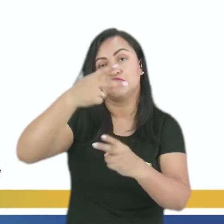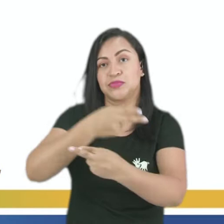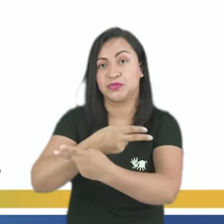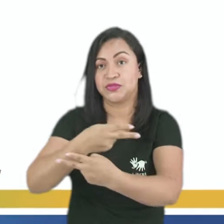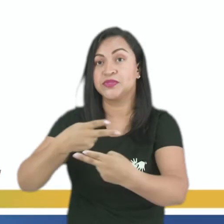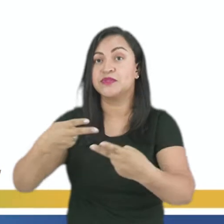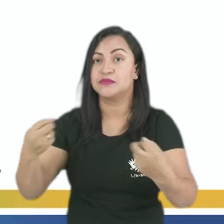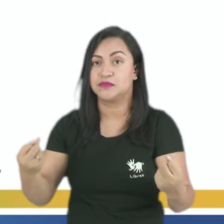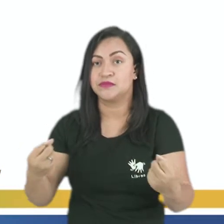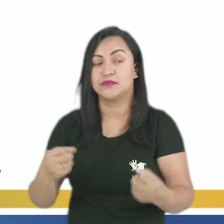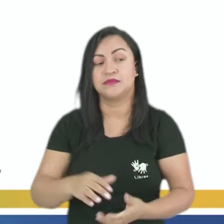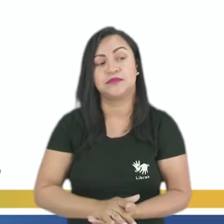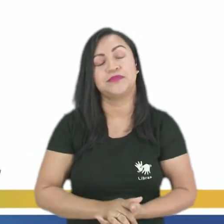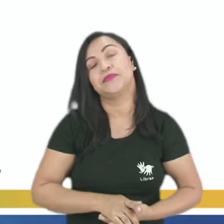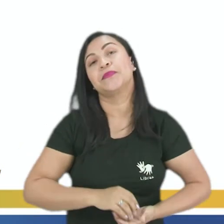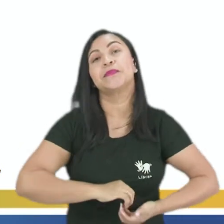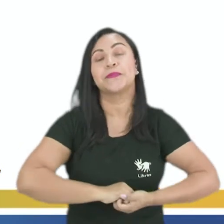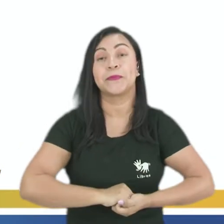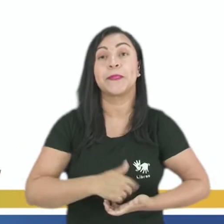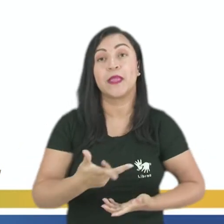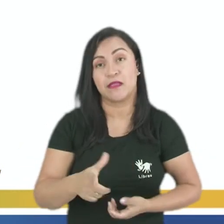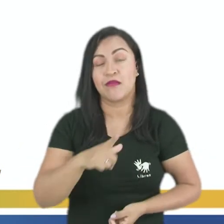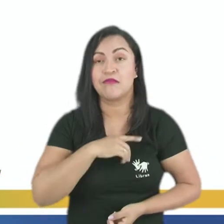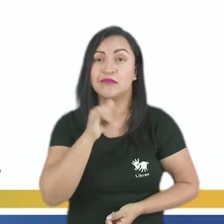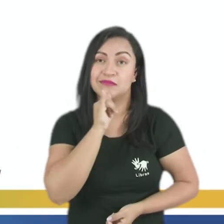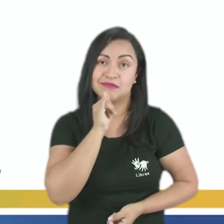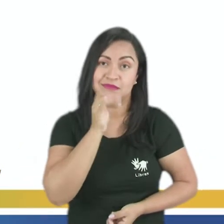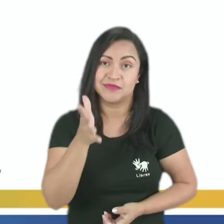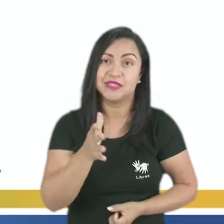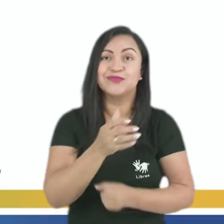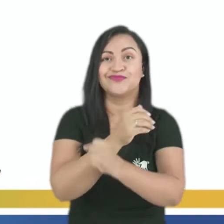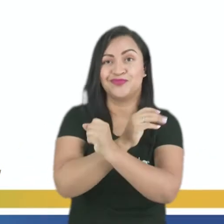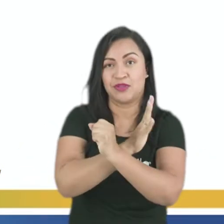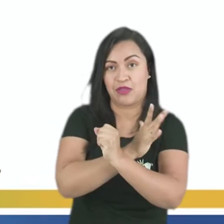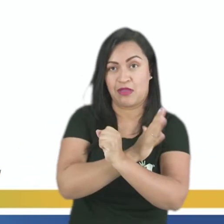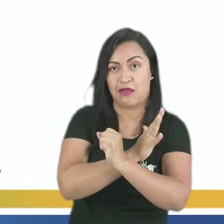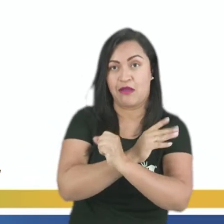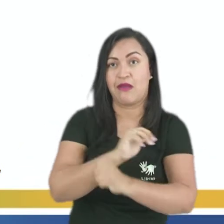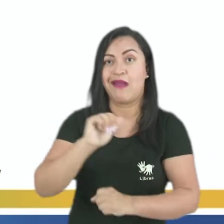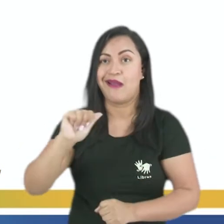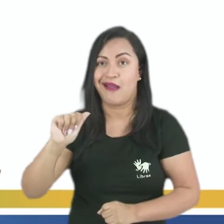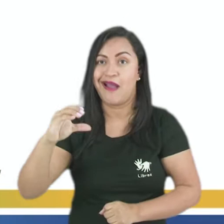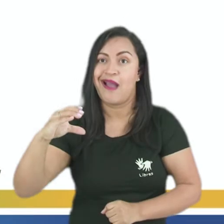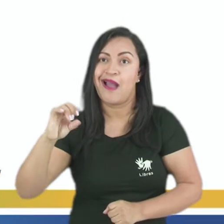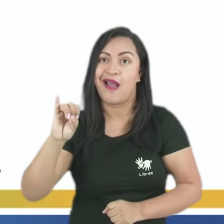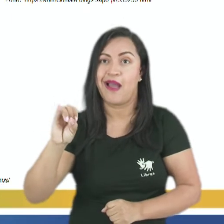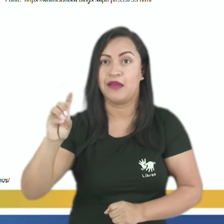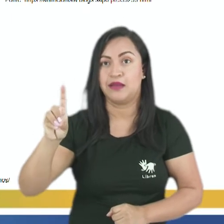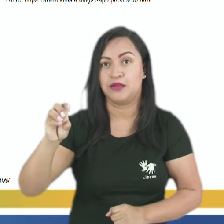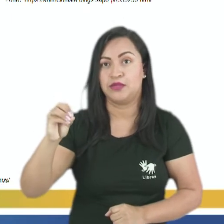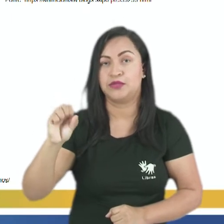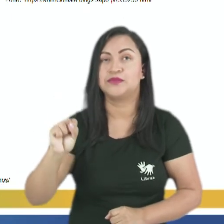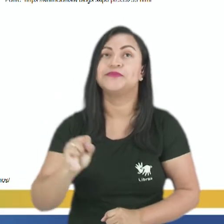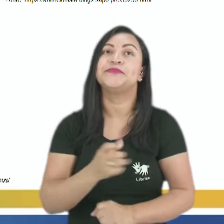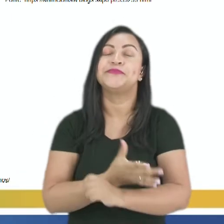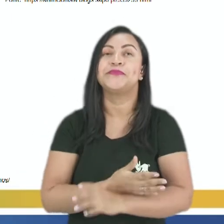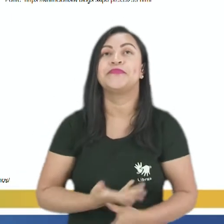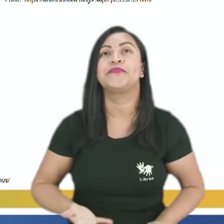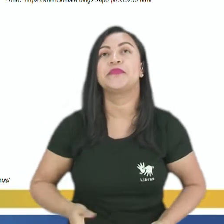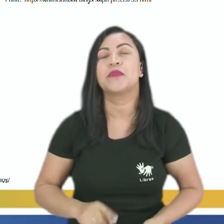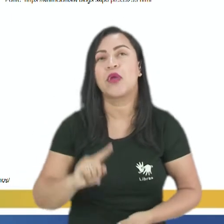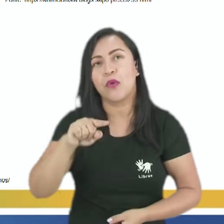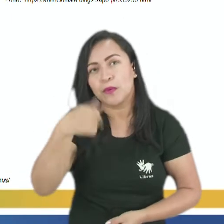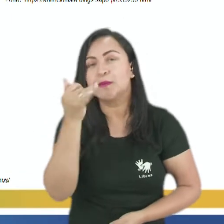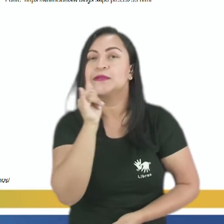bebidas gaseificadas, tá? Então, são exemplos de ácidos que nós temos contato, tá?